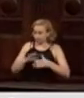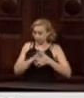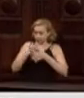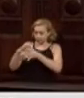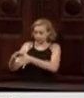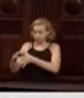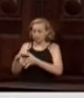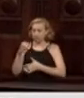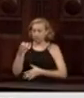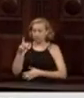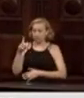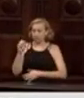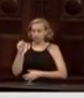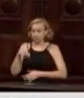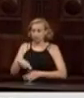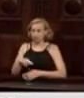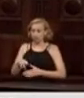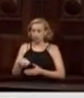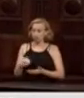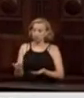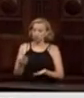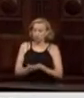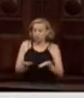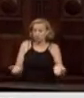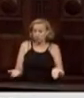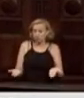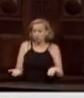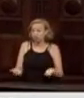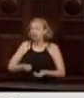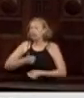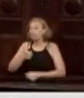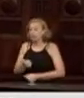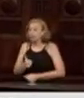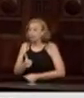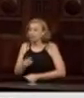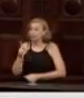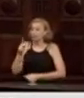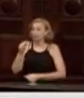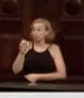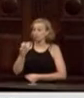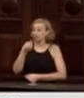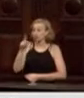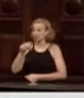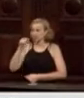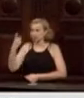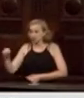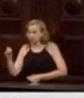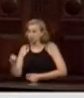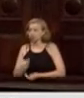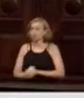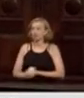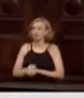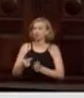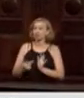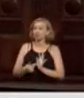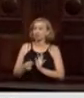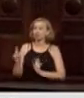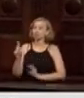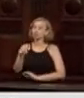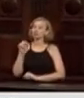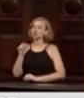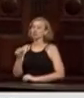Edson Albertassi, foi derrotado nesse plenário. Então, primeiro, Pezão, ao indicar o seu líder para o